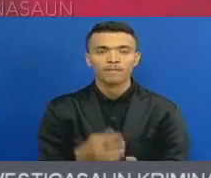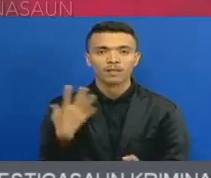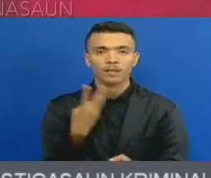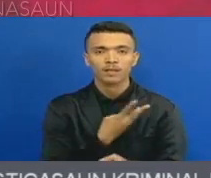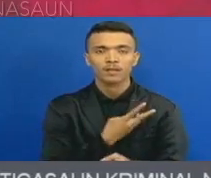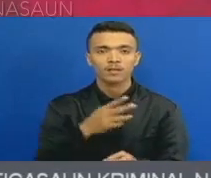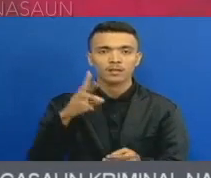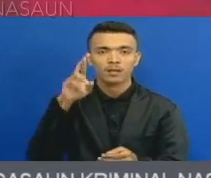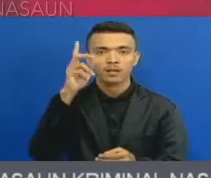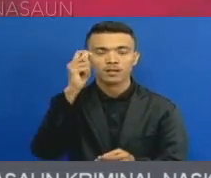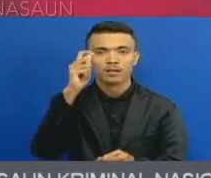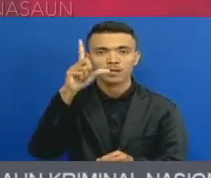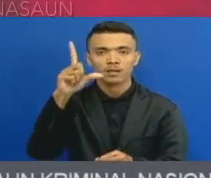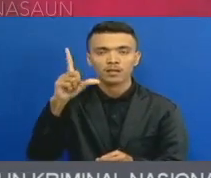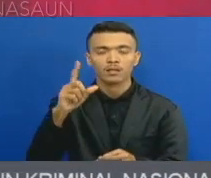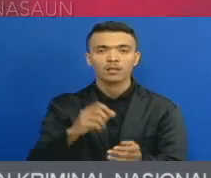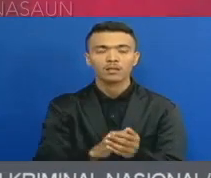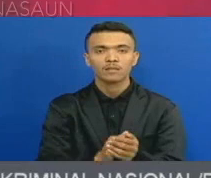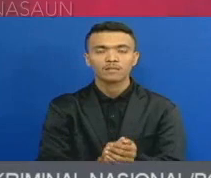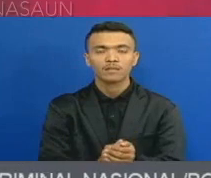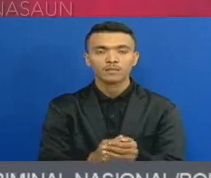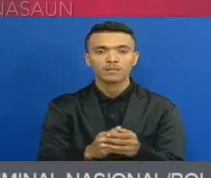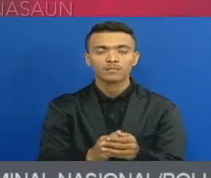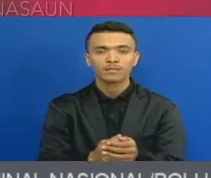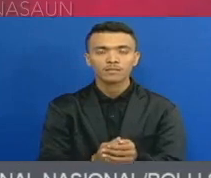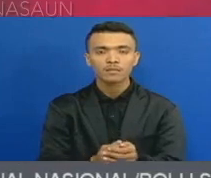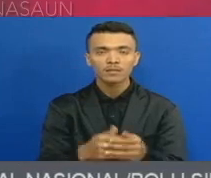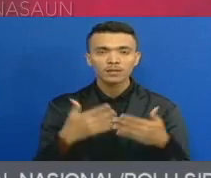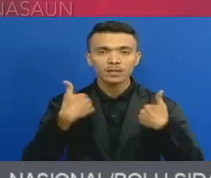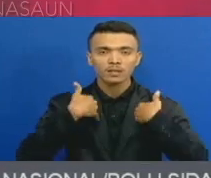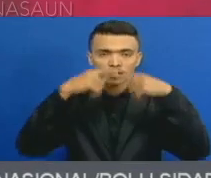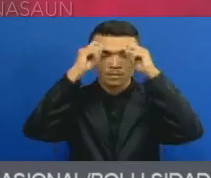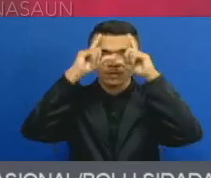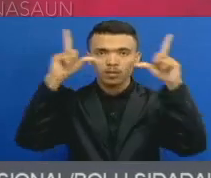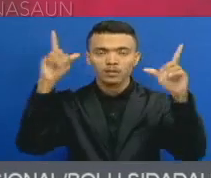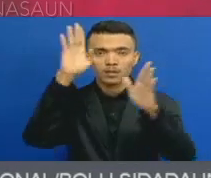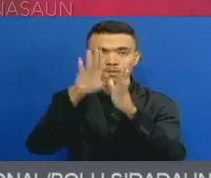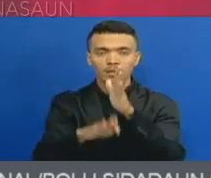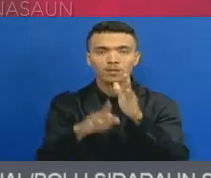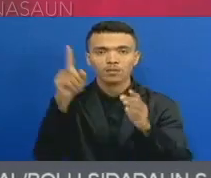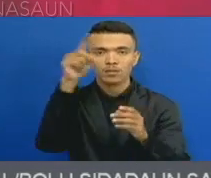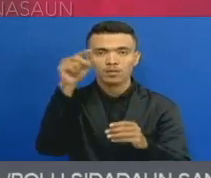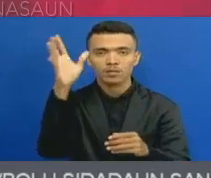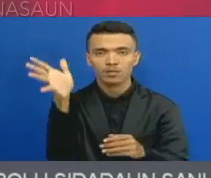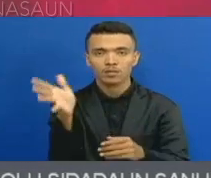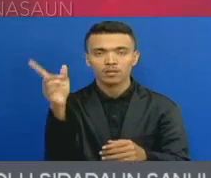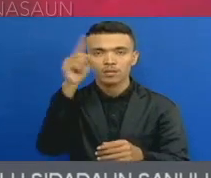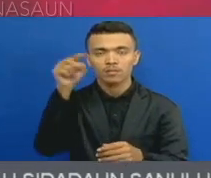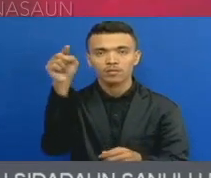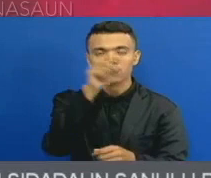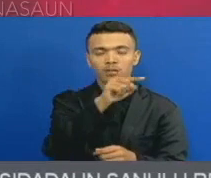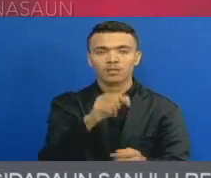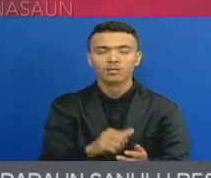itiner rádio no televisão, minha cobertura e itinerain menos de 50%.